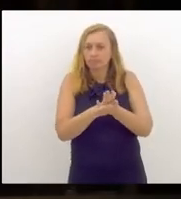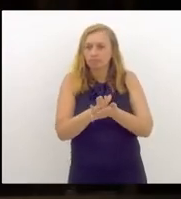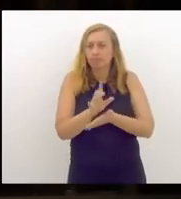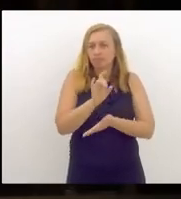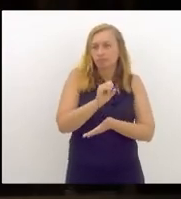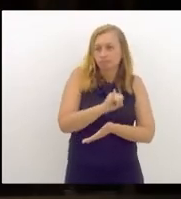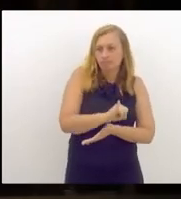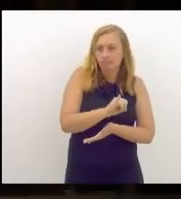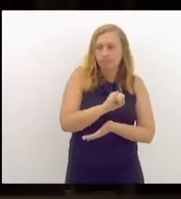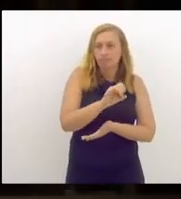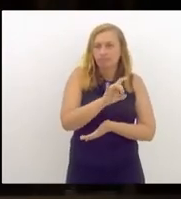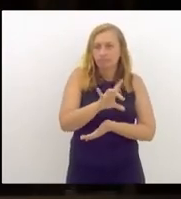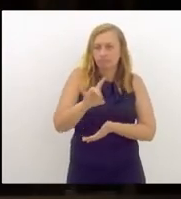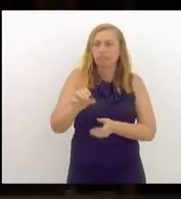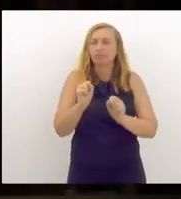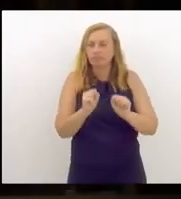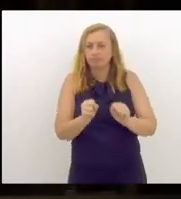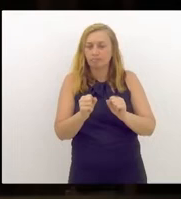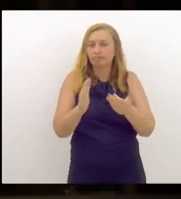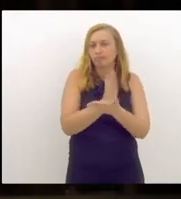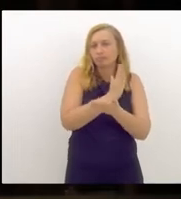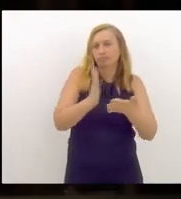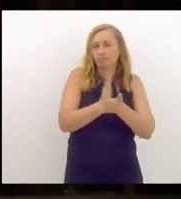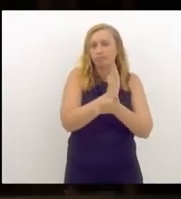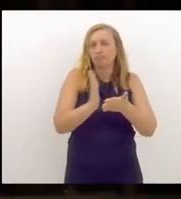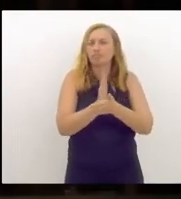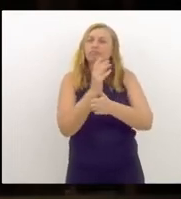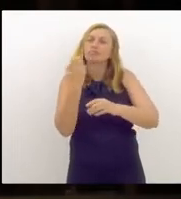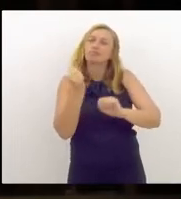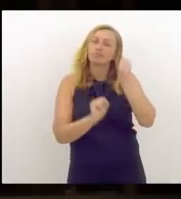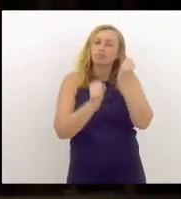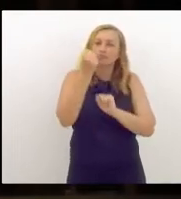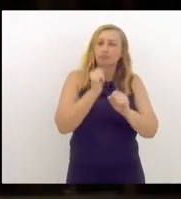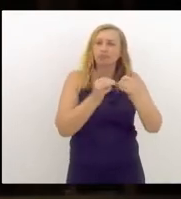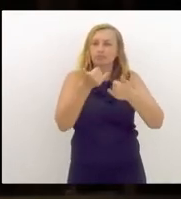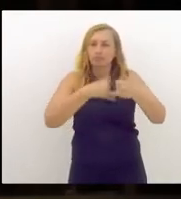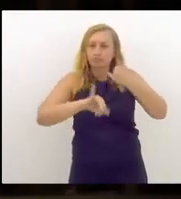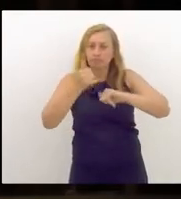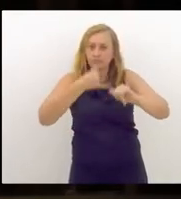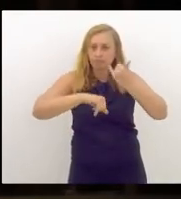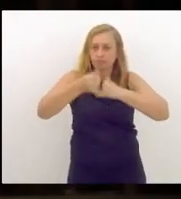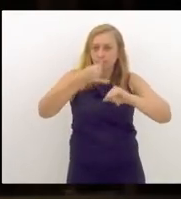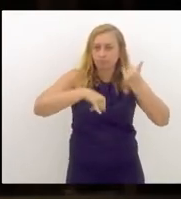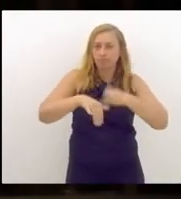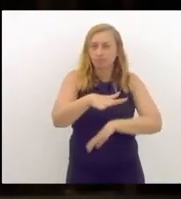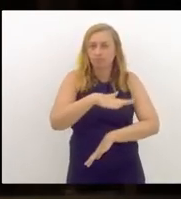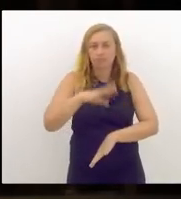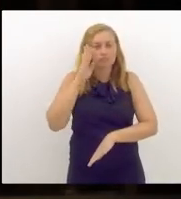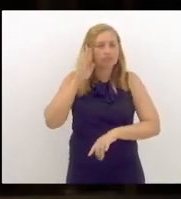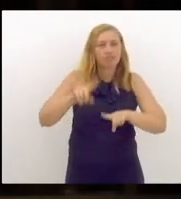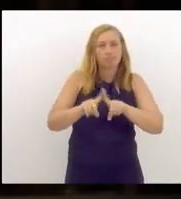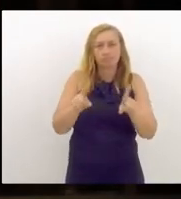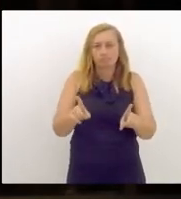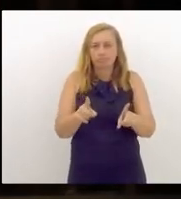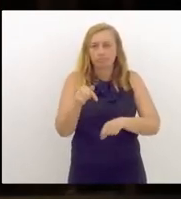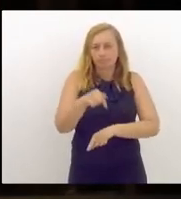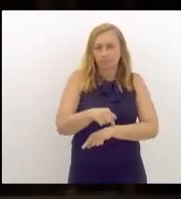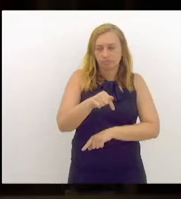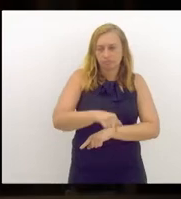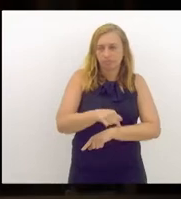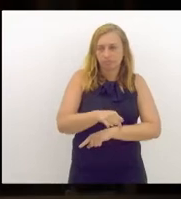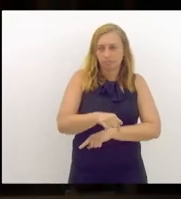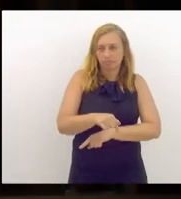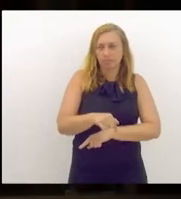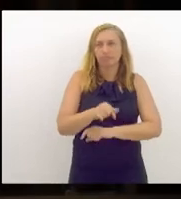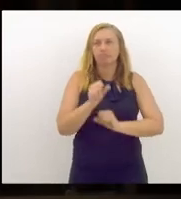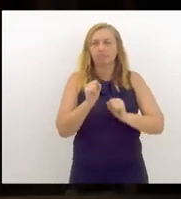cada um tinha embora algumas fábricas químicas fossem até de setores essenciais mas aqui era onde